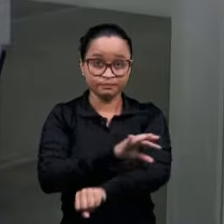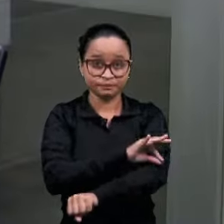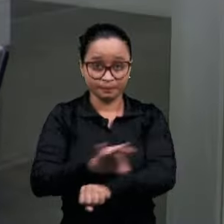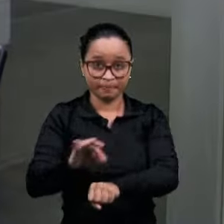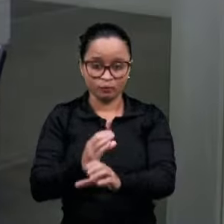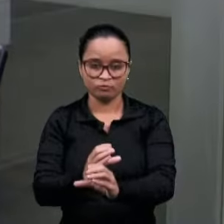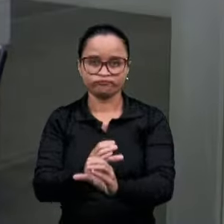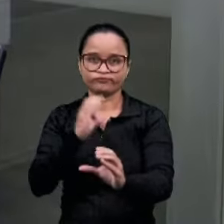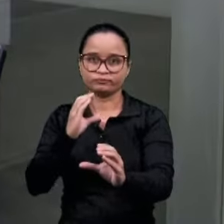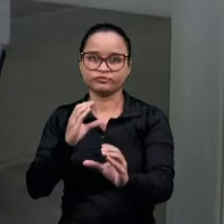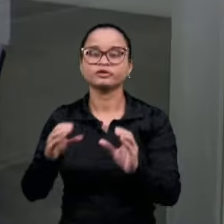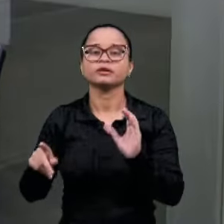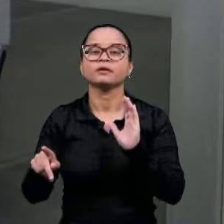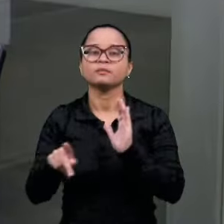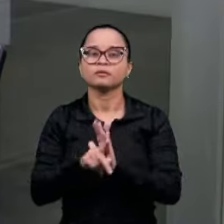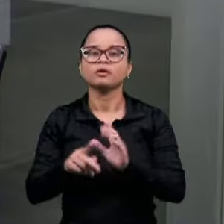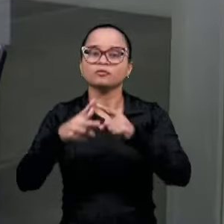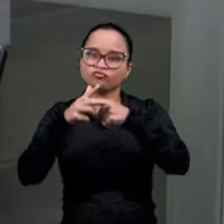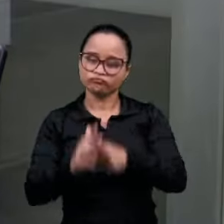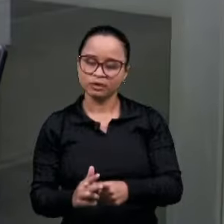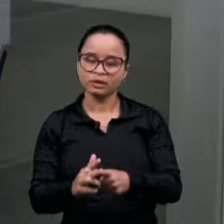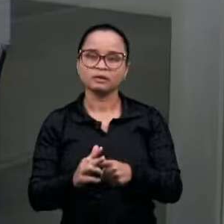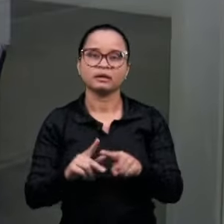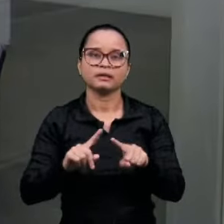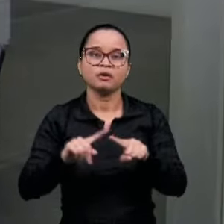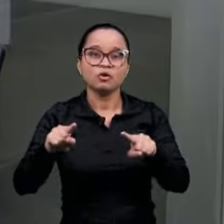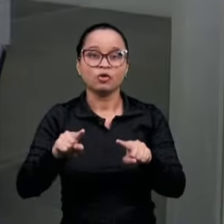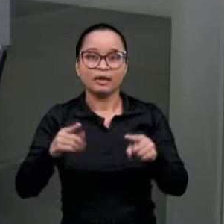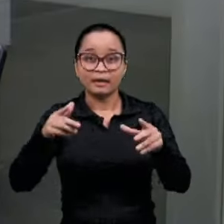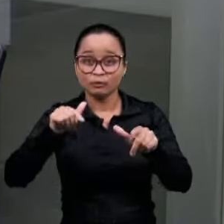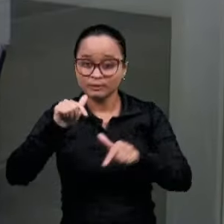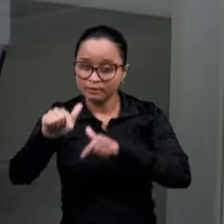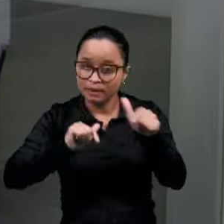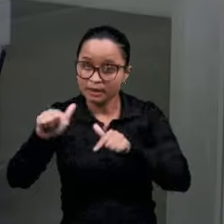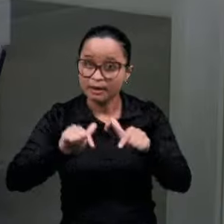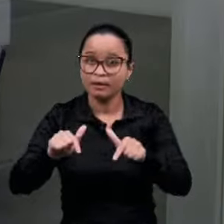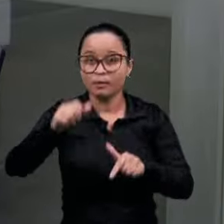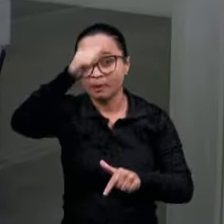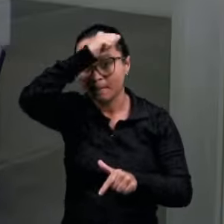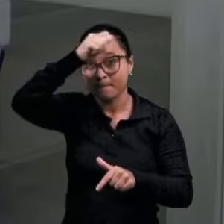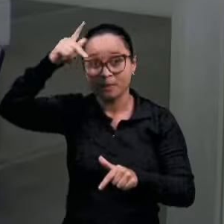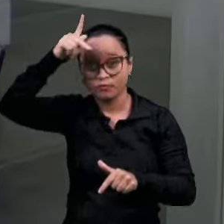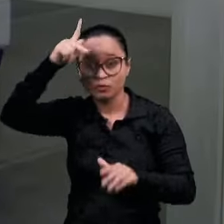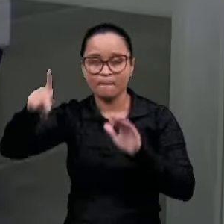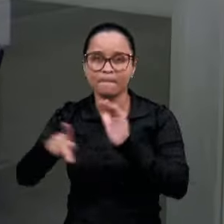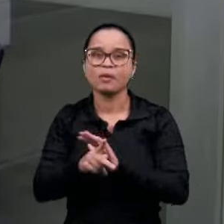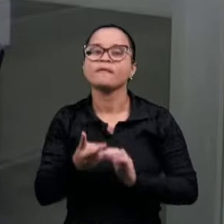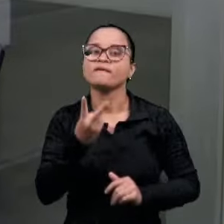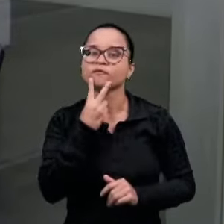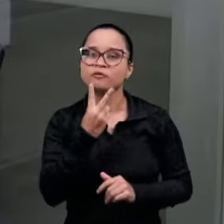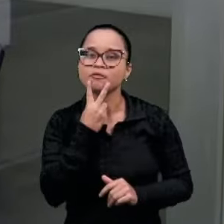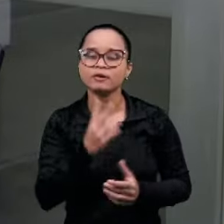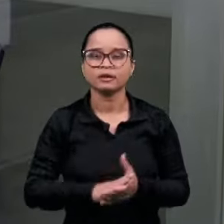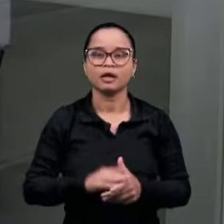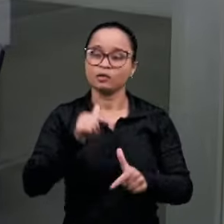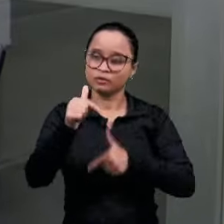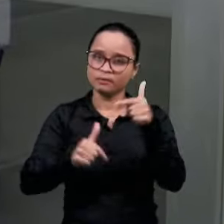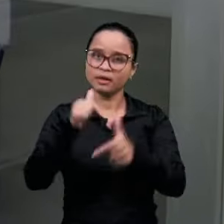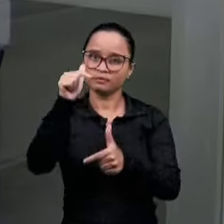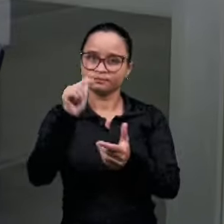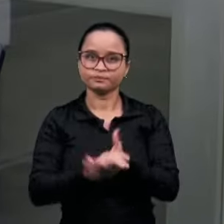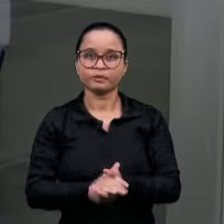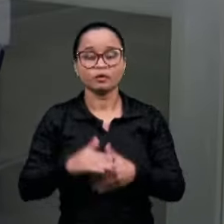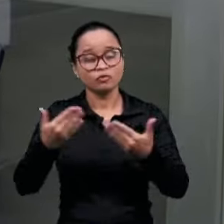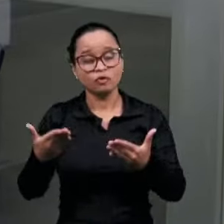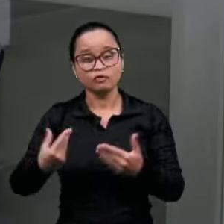na central de serviço, o secretário é o Leonardo, e hoje eu resido aqui porque eu